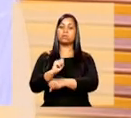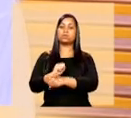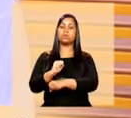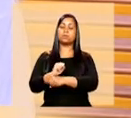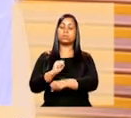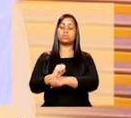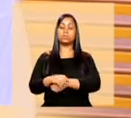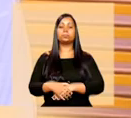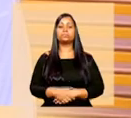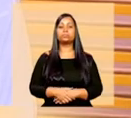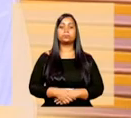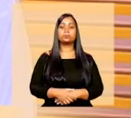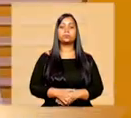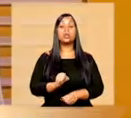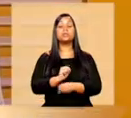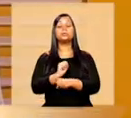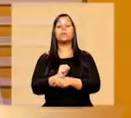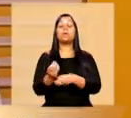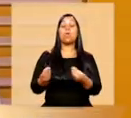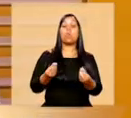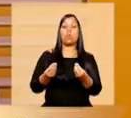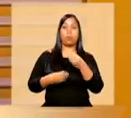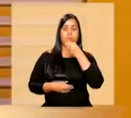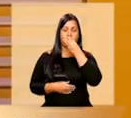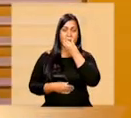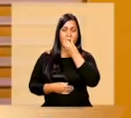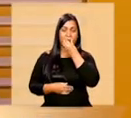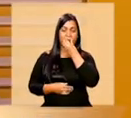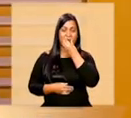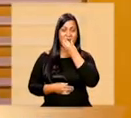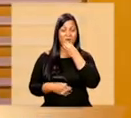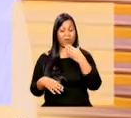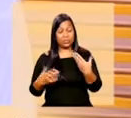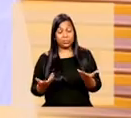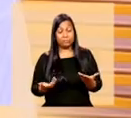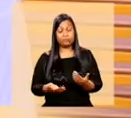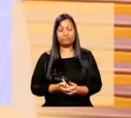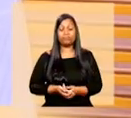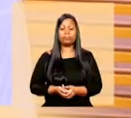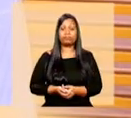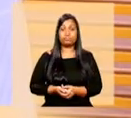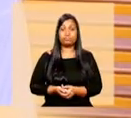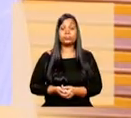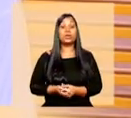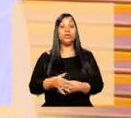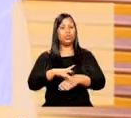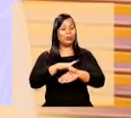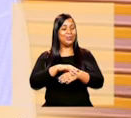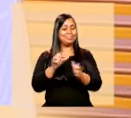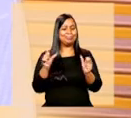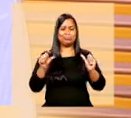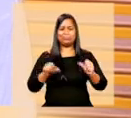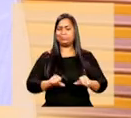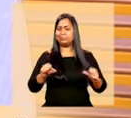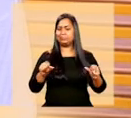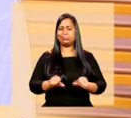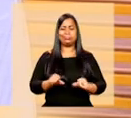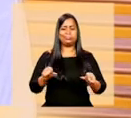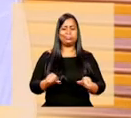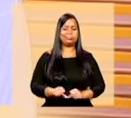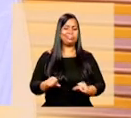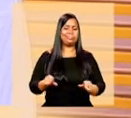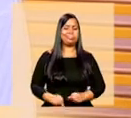órgão. E essa espera, como é que foi, seu Silvio? Olha, doente é ruim, muito